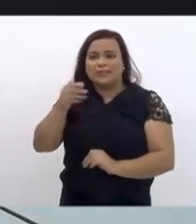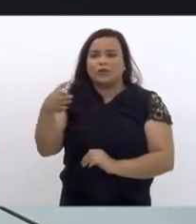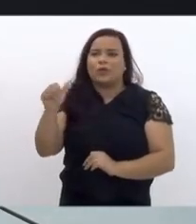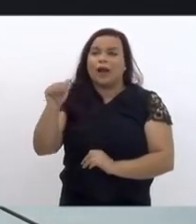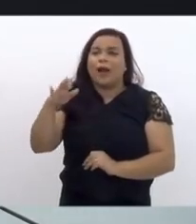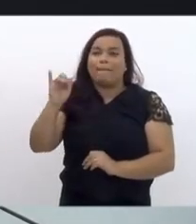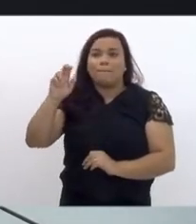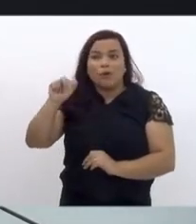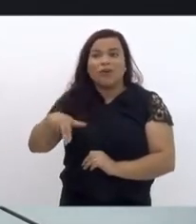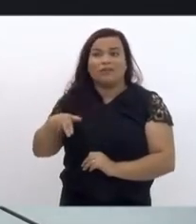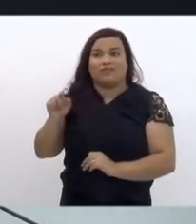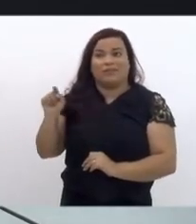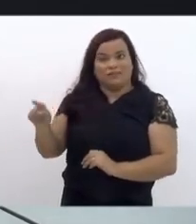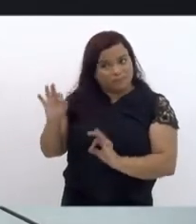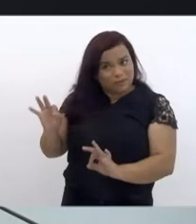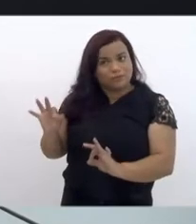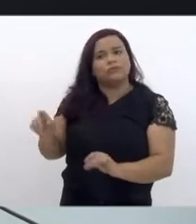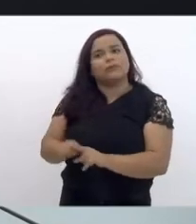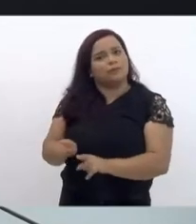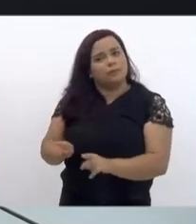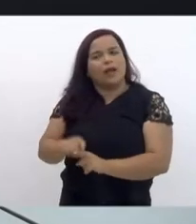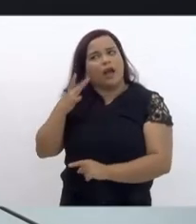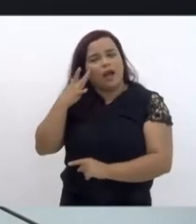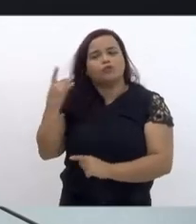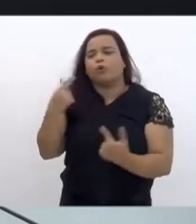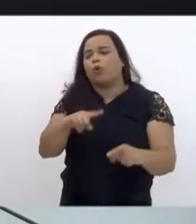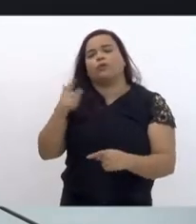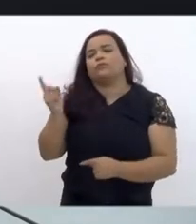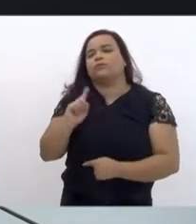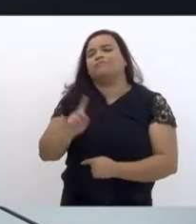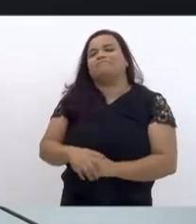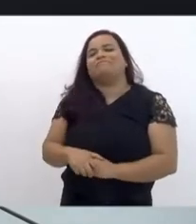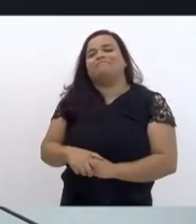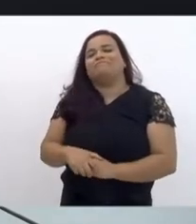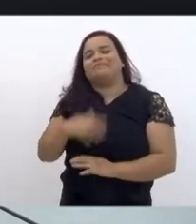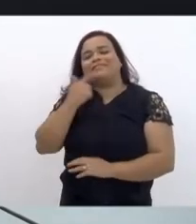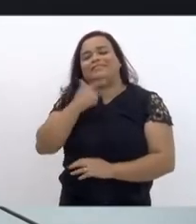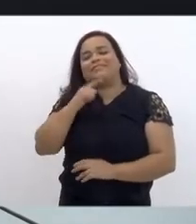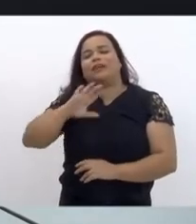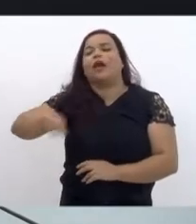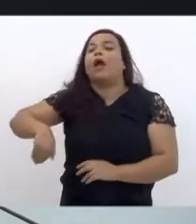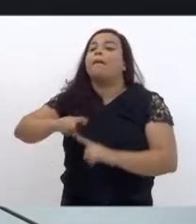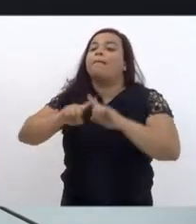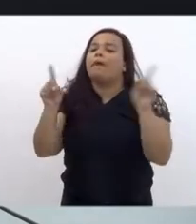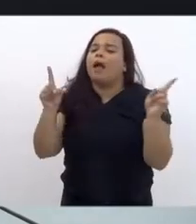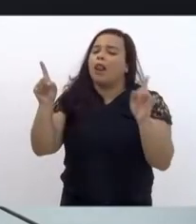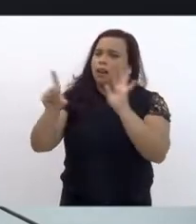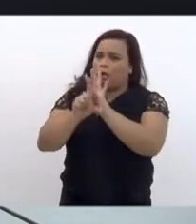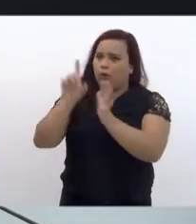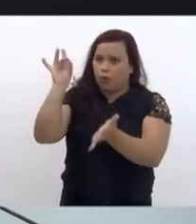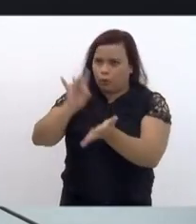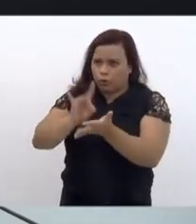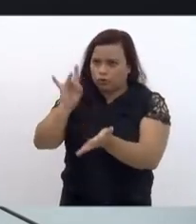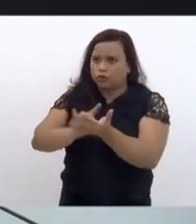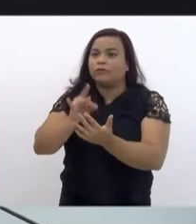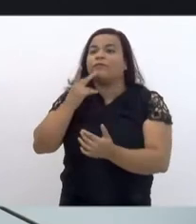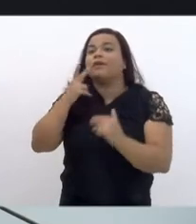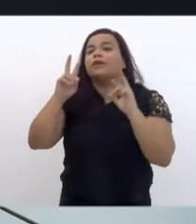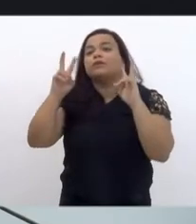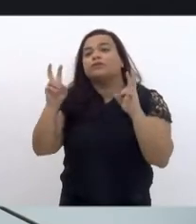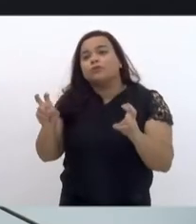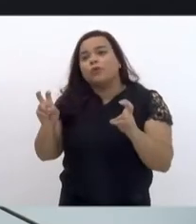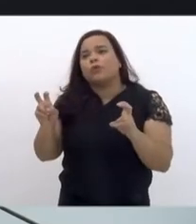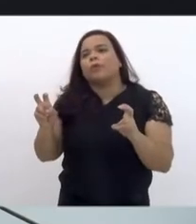Bom, mas a lei original, ela trata de câmara